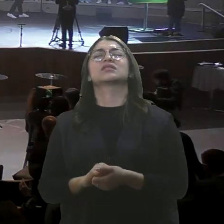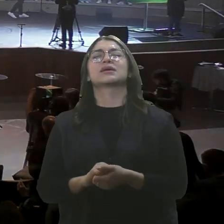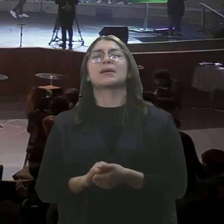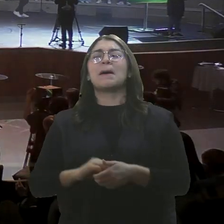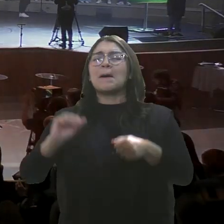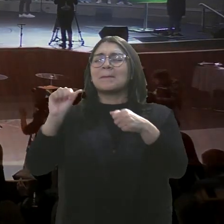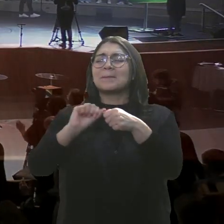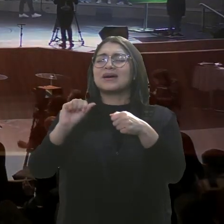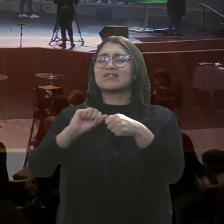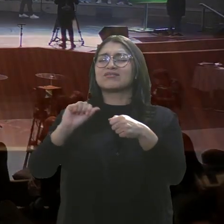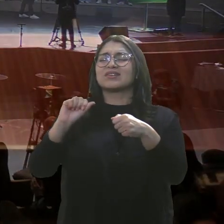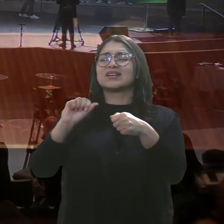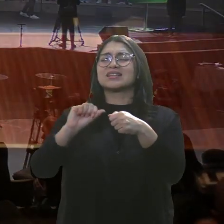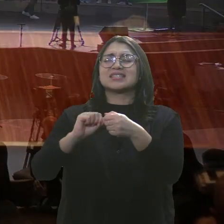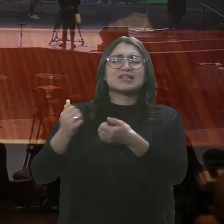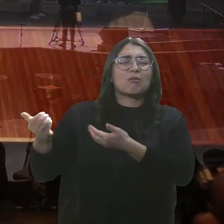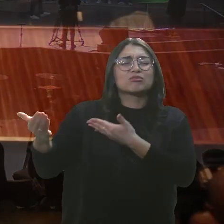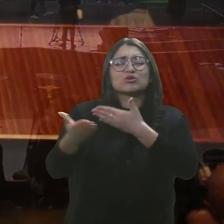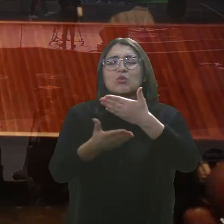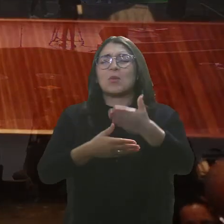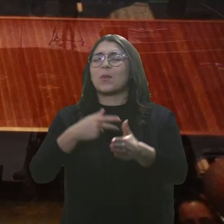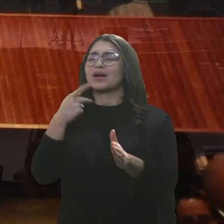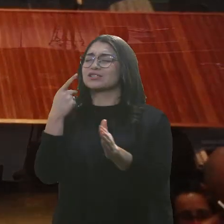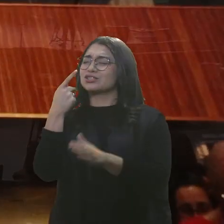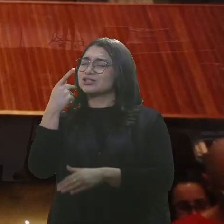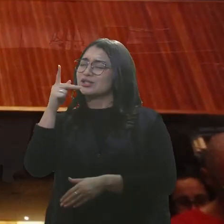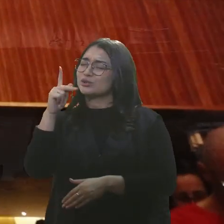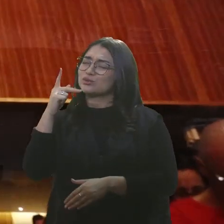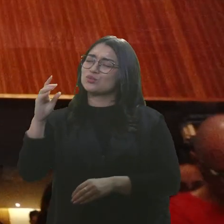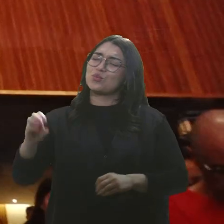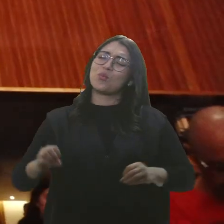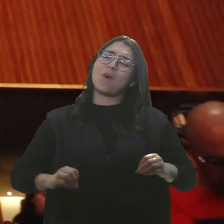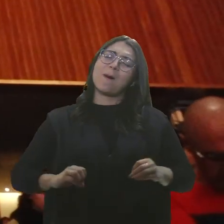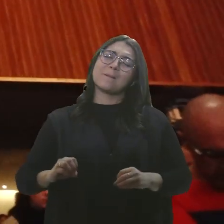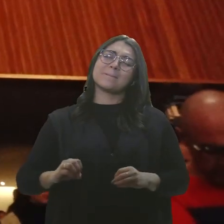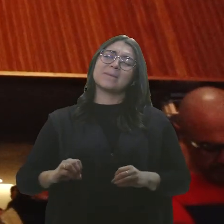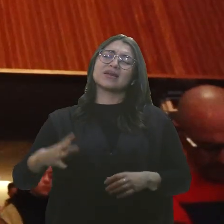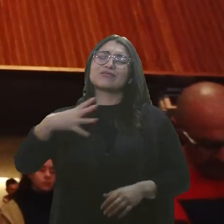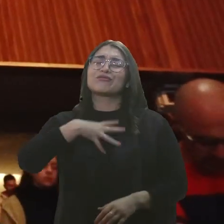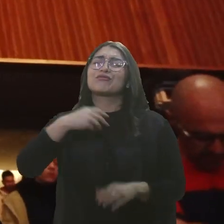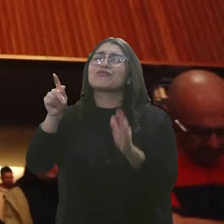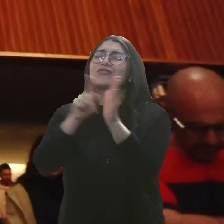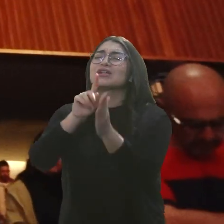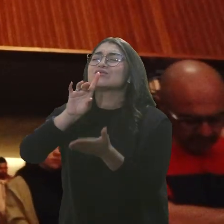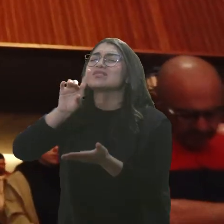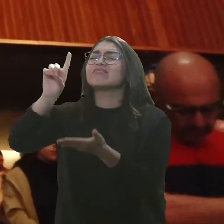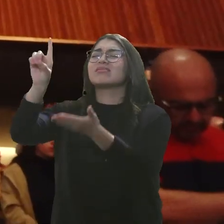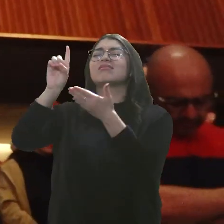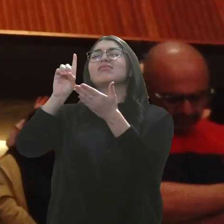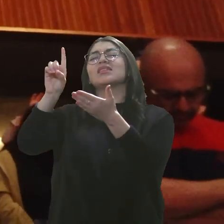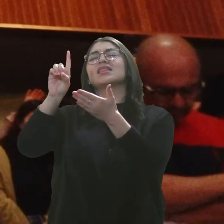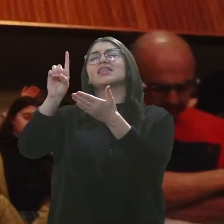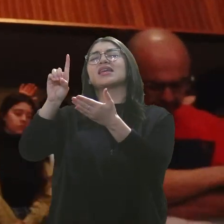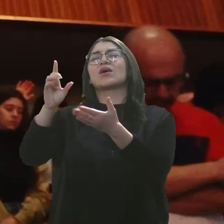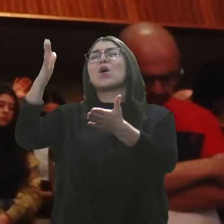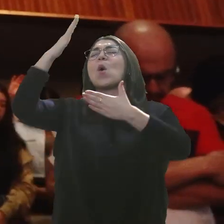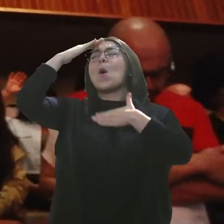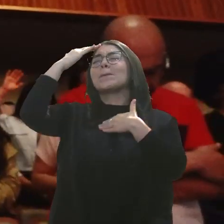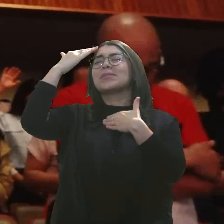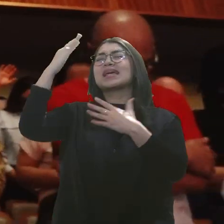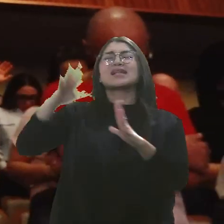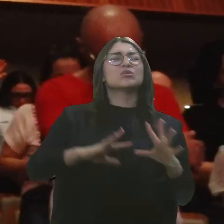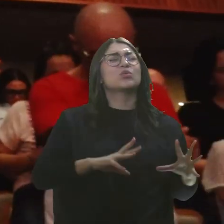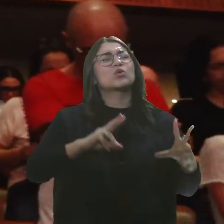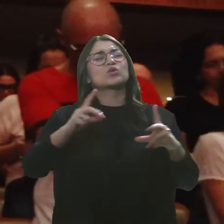Pai, mas o Senhor nos faz filhos. Obrigado, Deus, por cada vida, Pai, que veio aqui hoje,